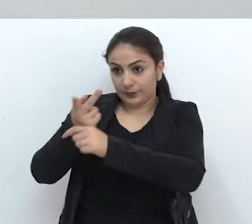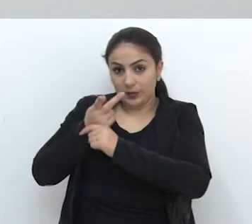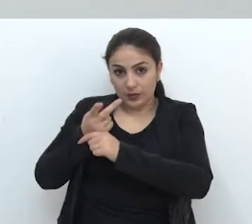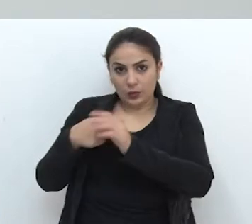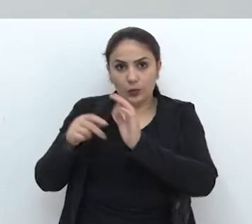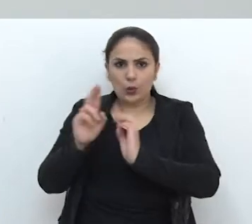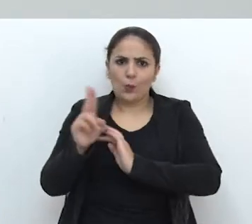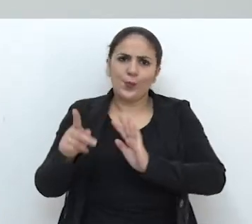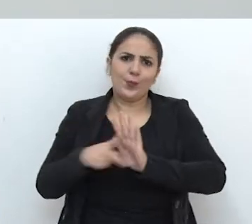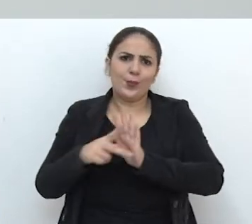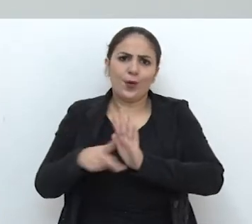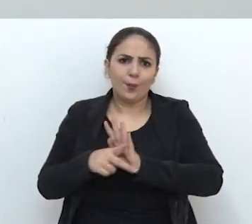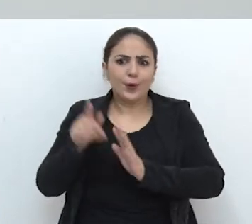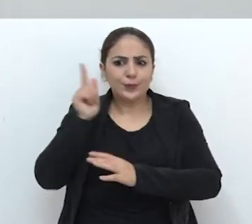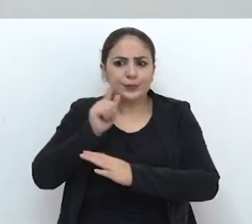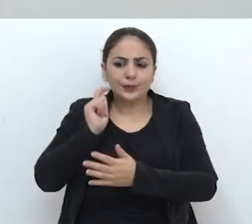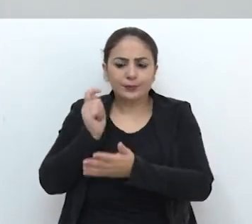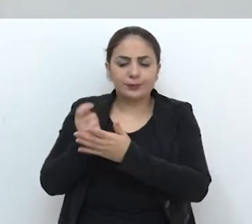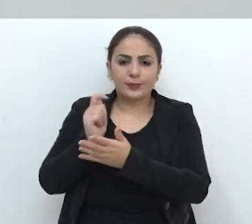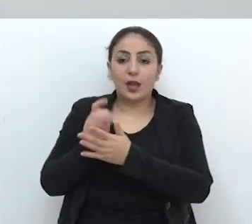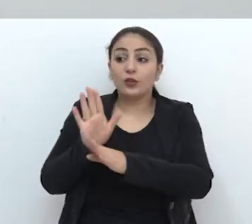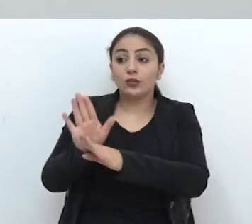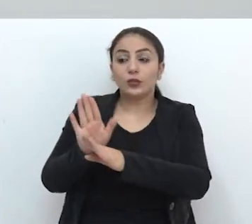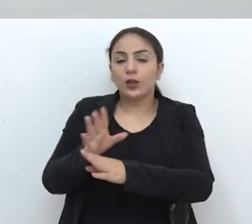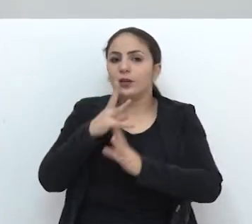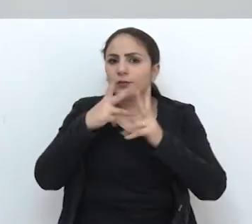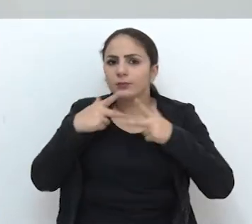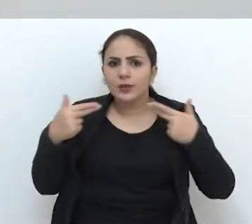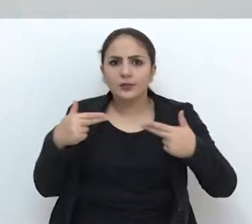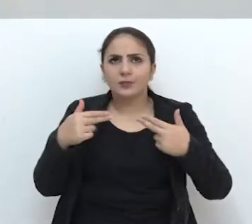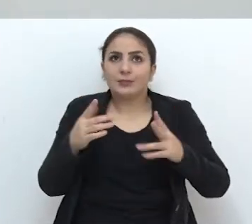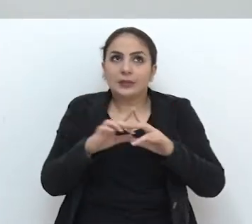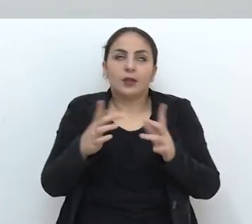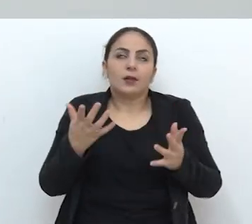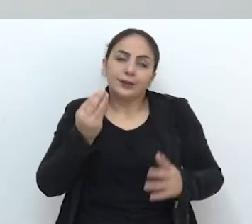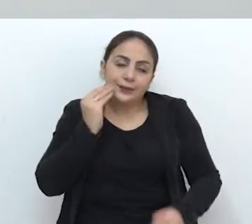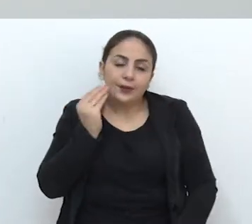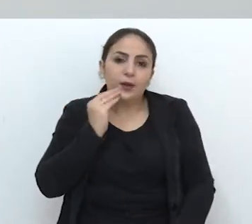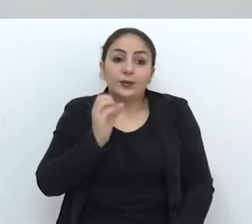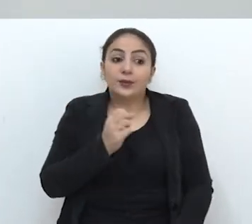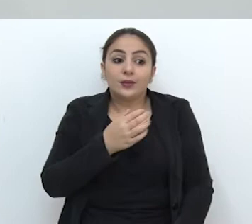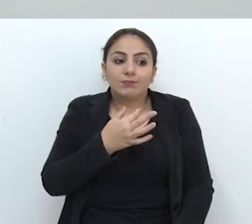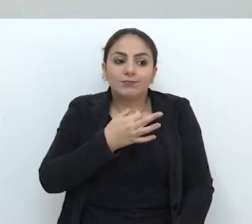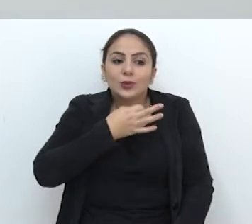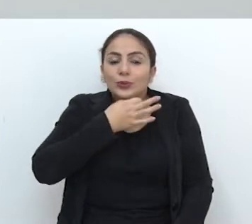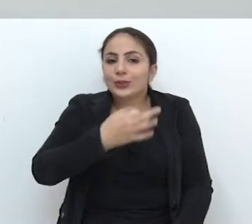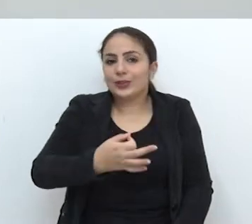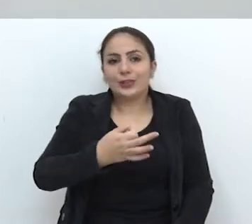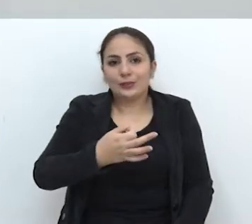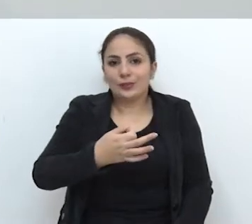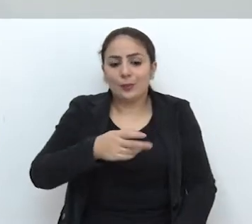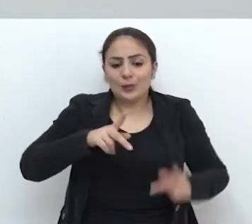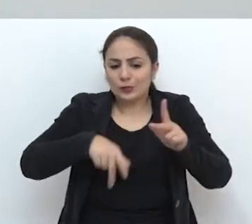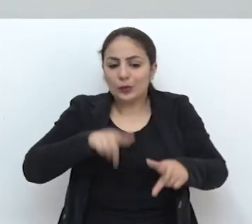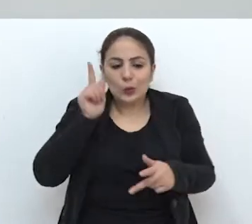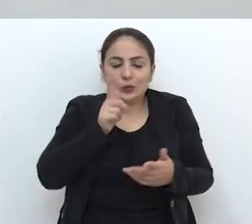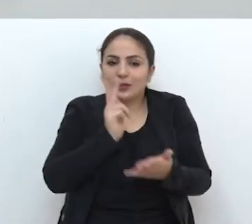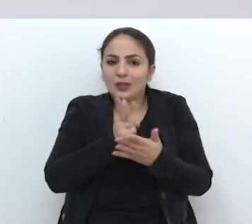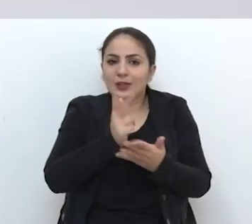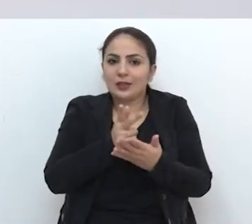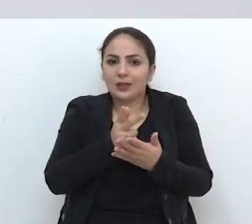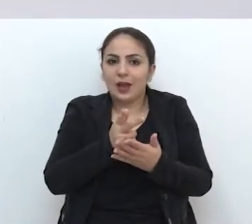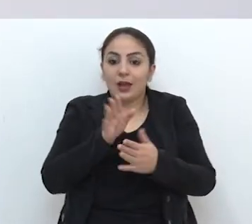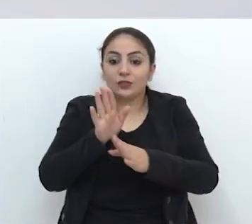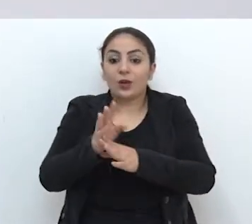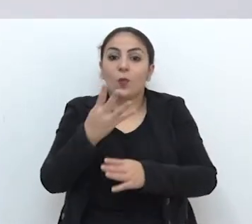os animais. Mas isso é lógico que é uma situação extraordinária, não é? Ninguém tem condições de manter 400